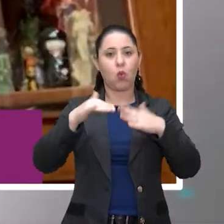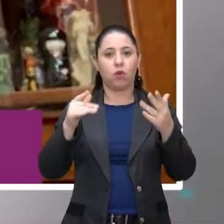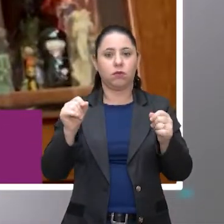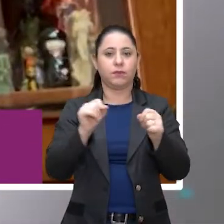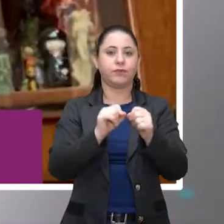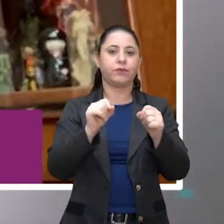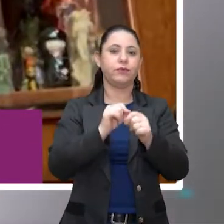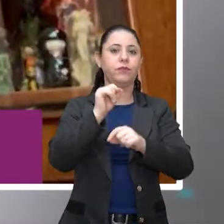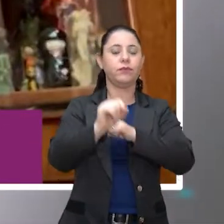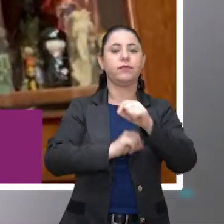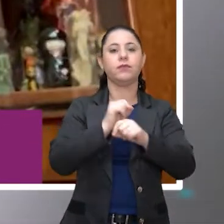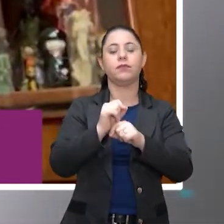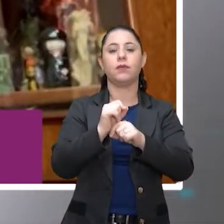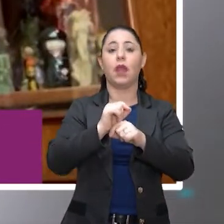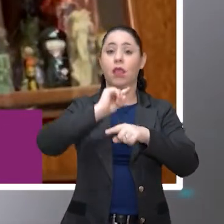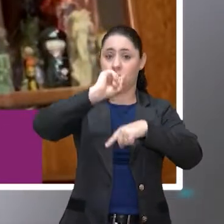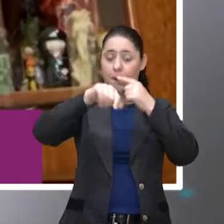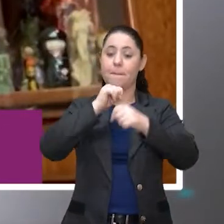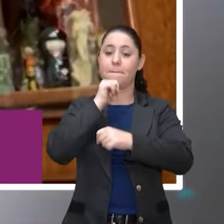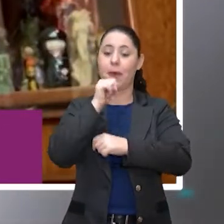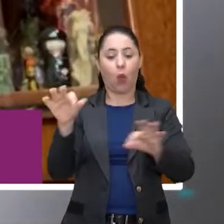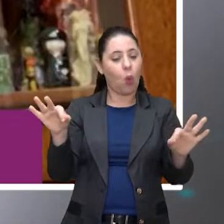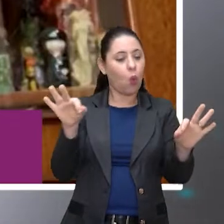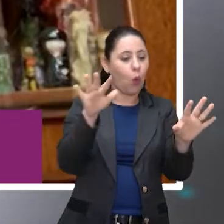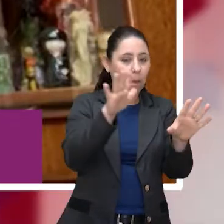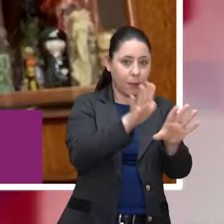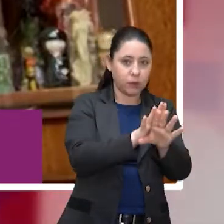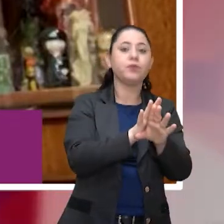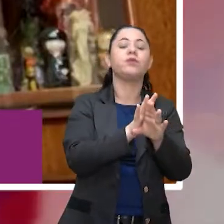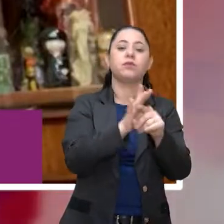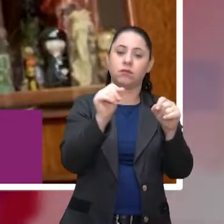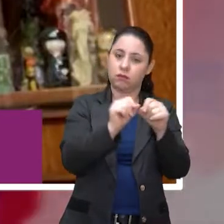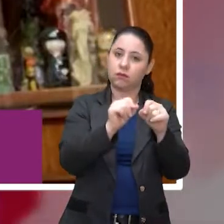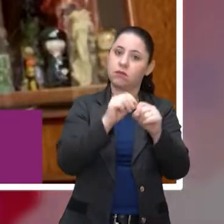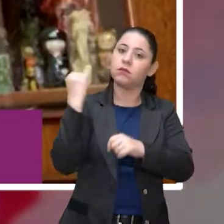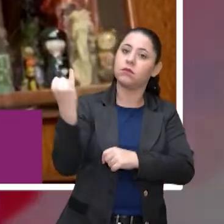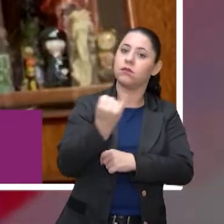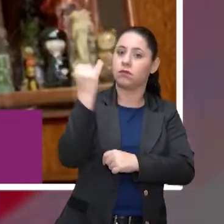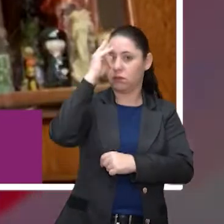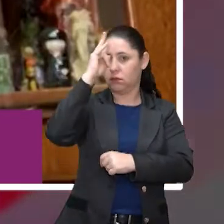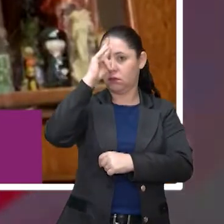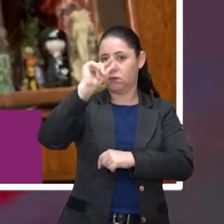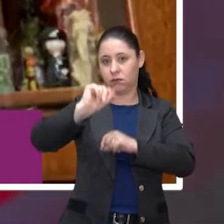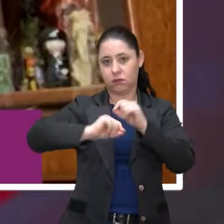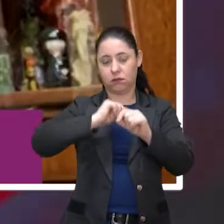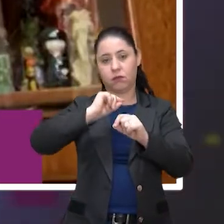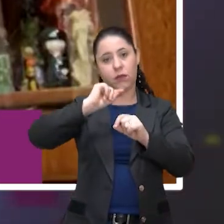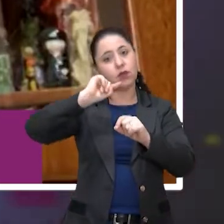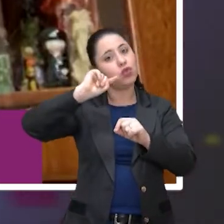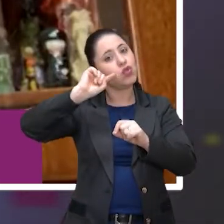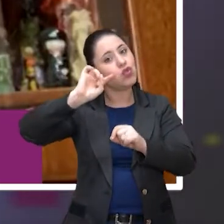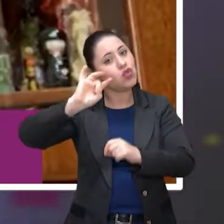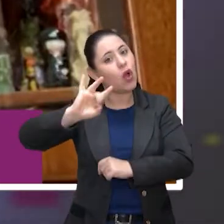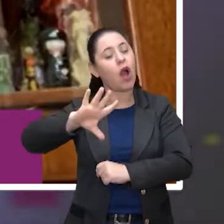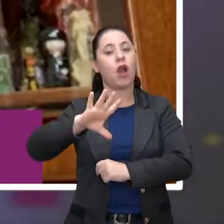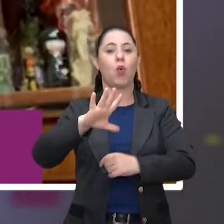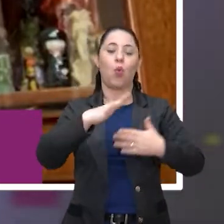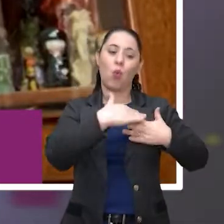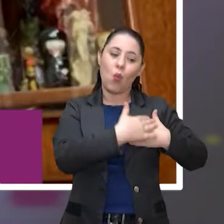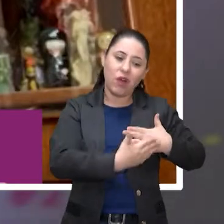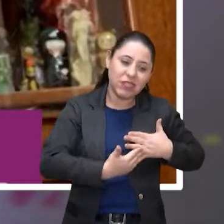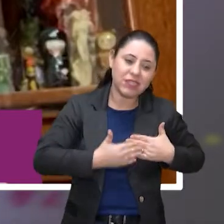quando for fazer, deve fazer no período pós-menstrual. Só que é importante ressaltar, realmente, só o autoexame